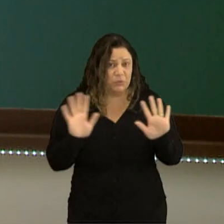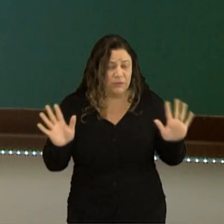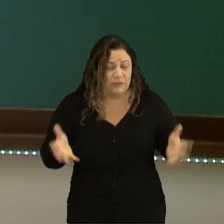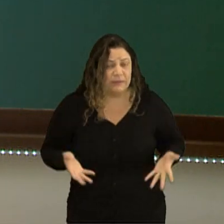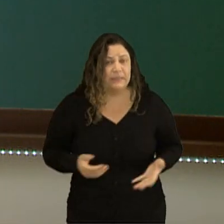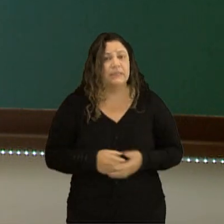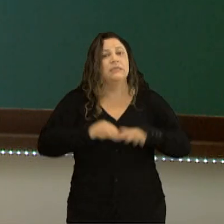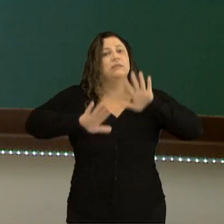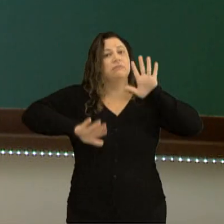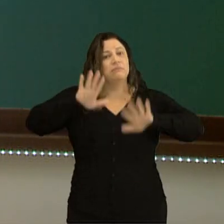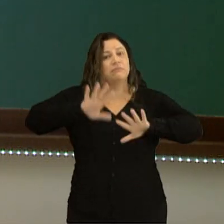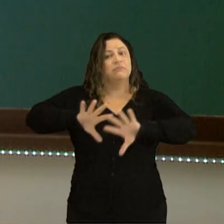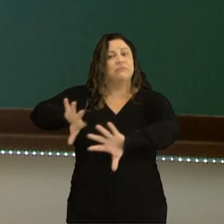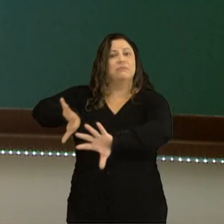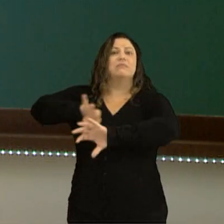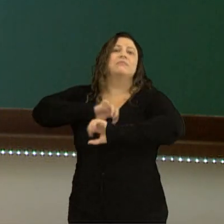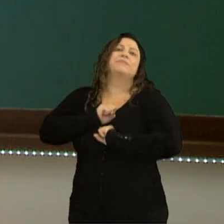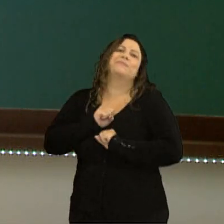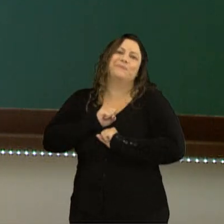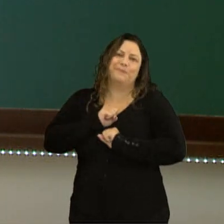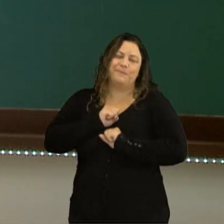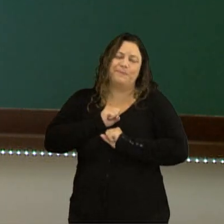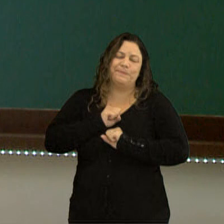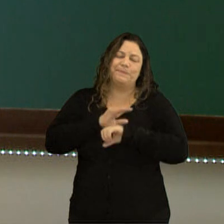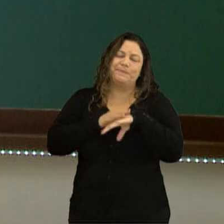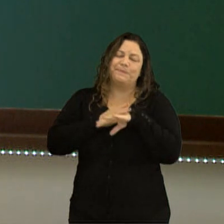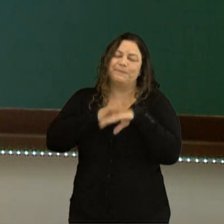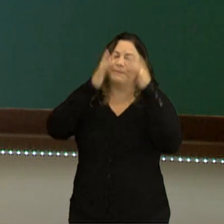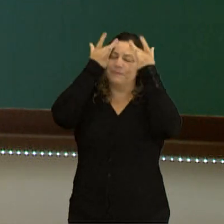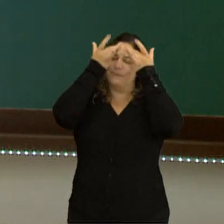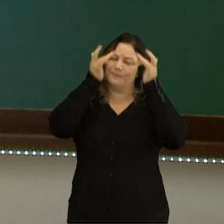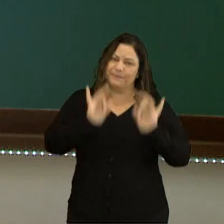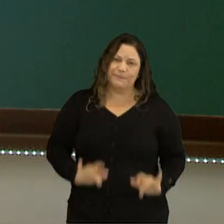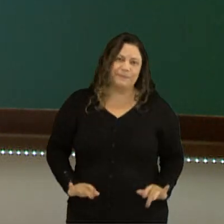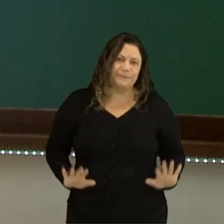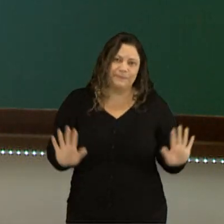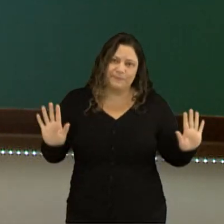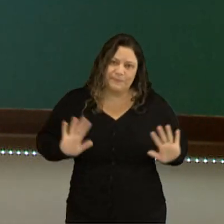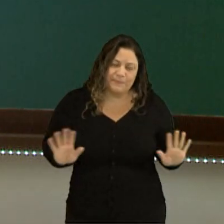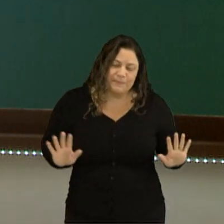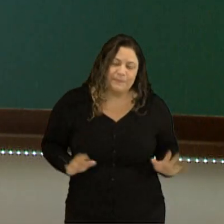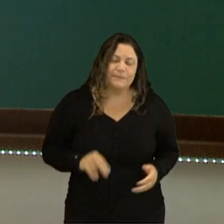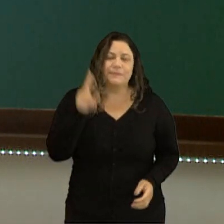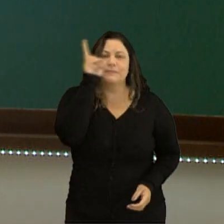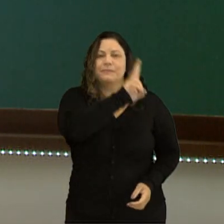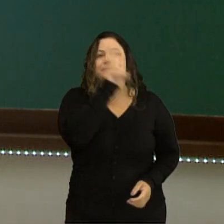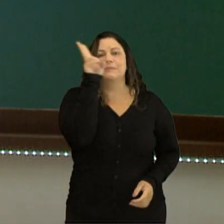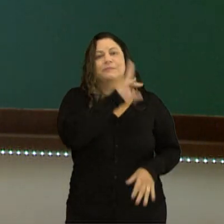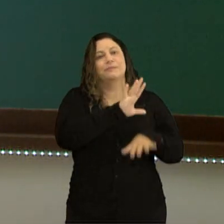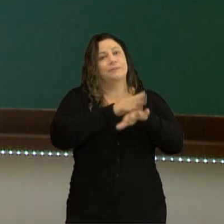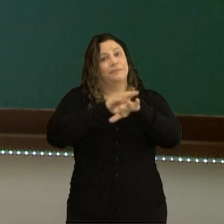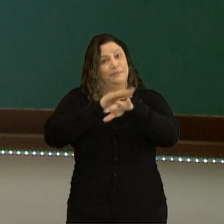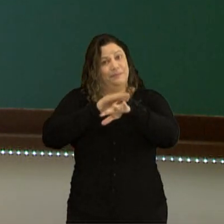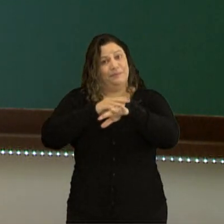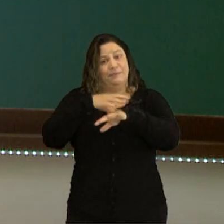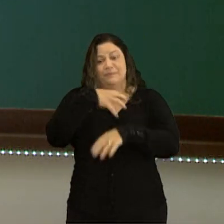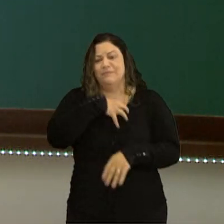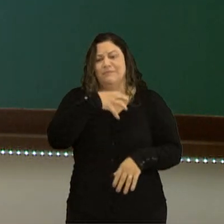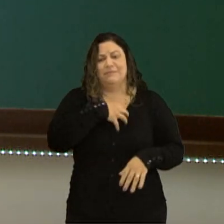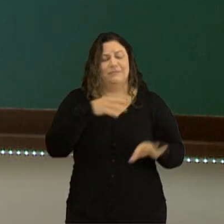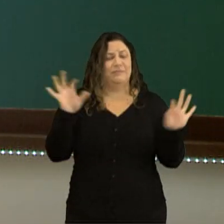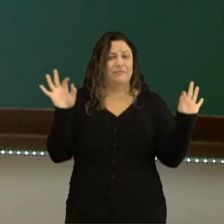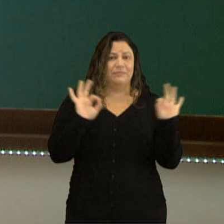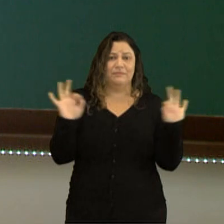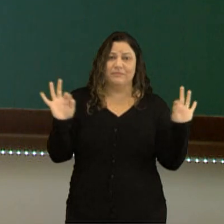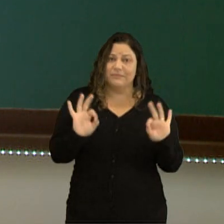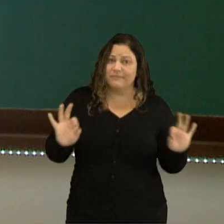pode contrair a doença sem saber. Lembrando que ela é uma doença, muitas vezes, assintomática, né?